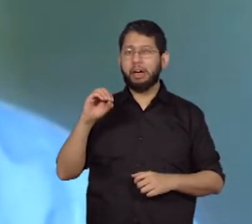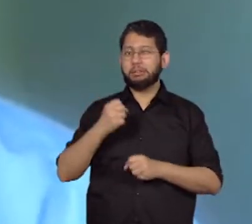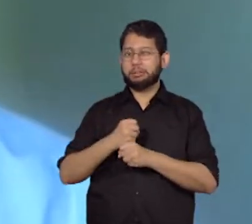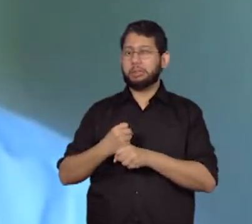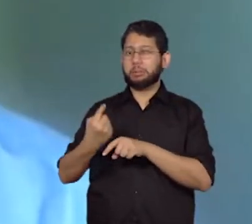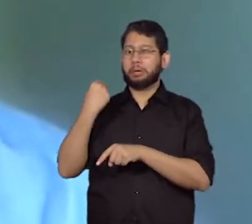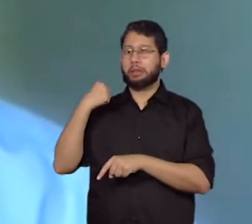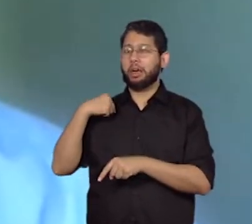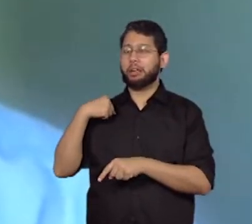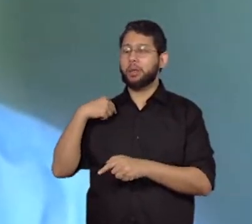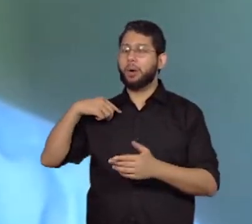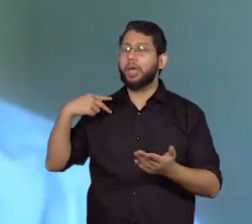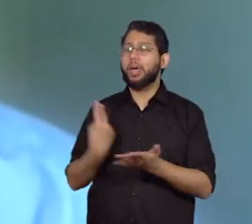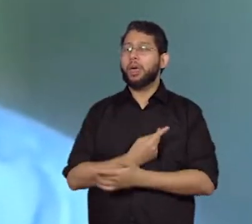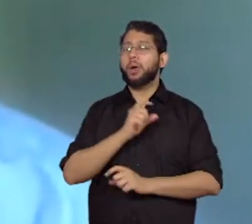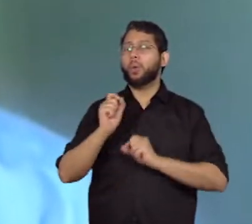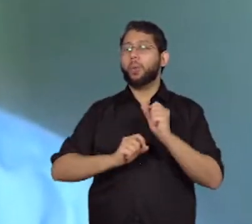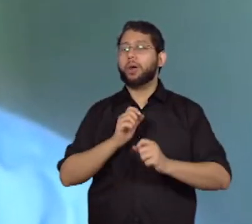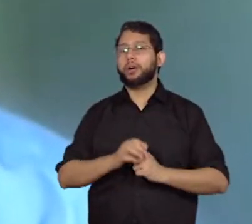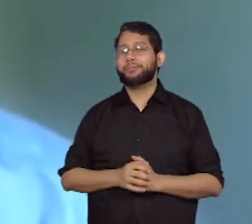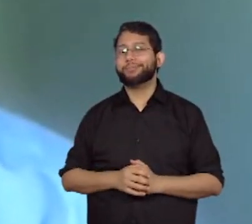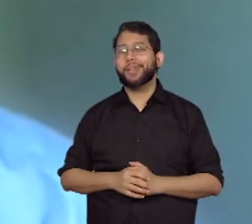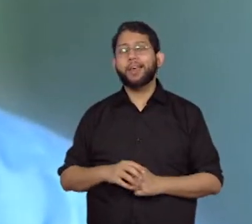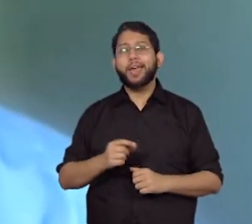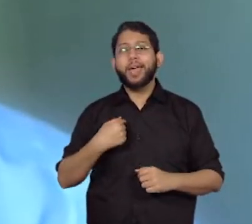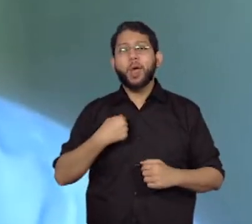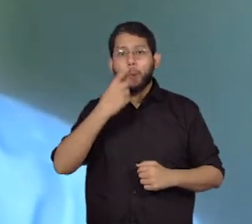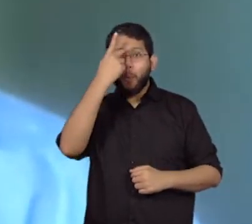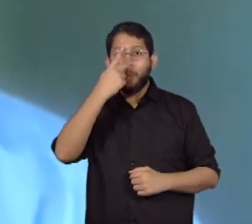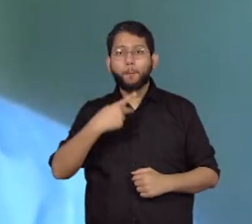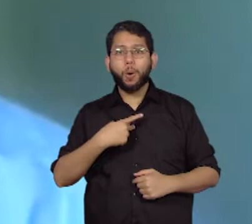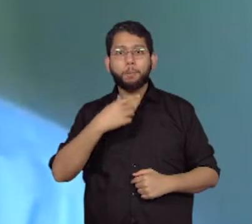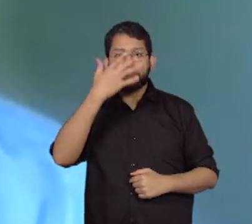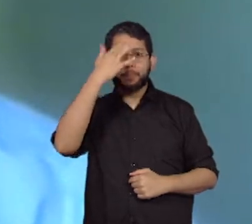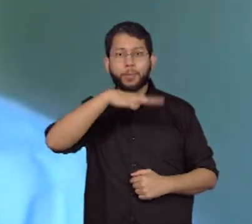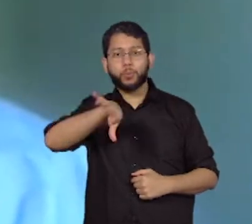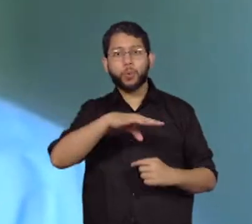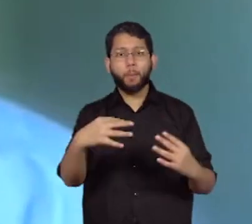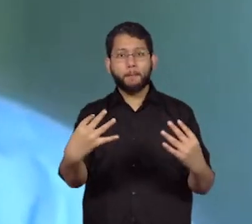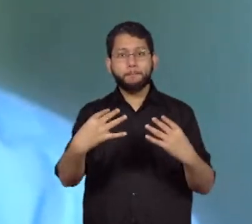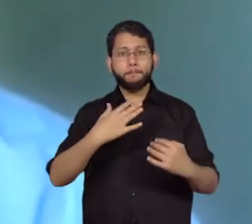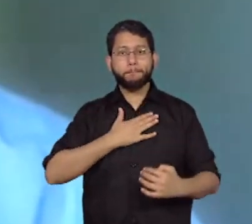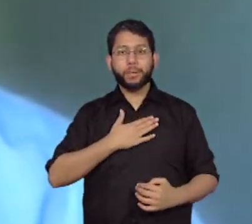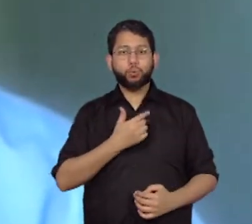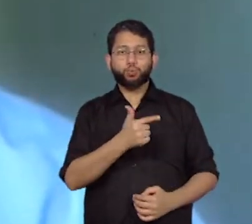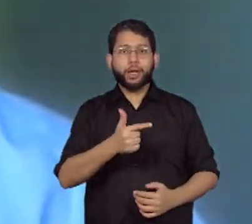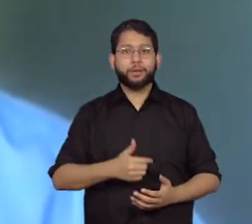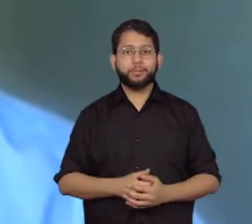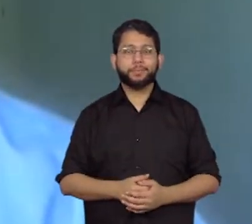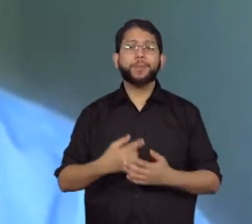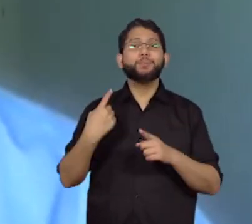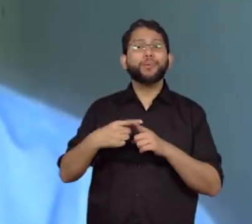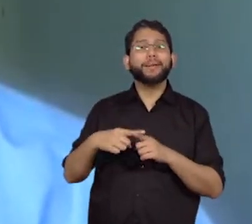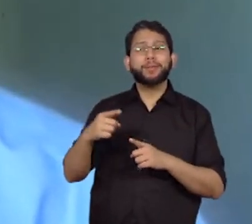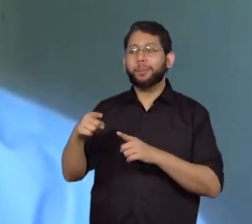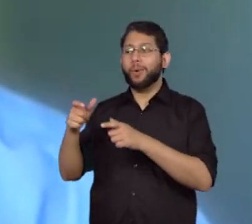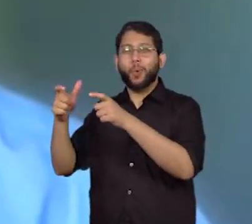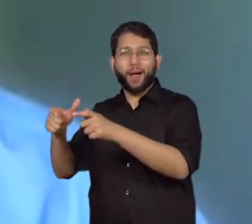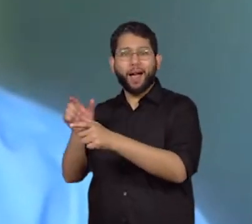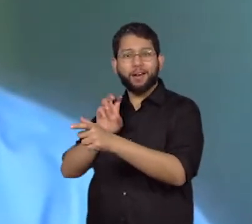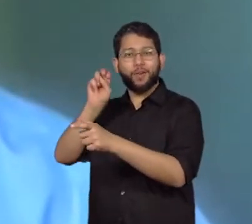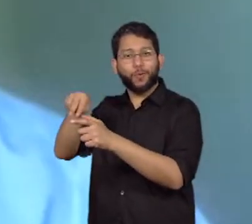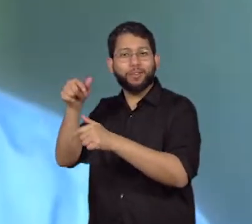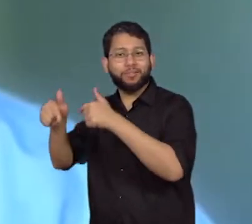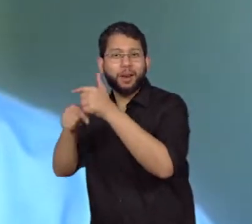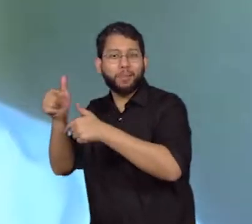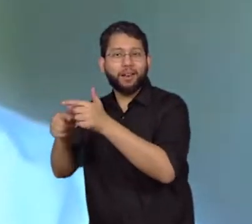10 anos? Não ter construído a minha própria audiência. Como eu era um executivo dentro dos veículos, ou como eu já